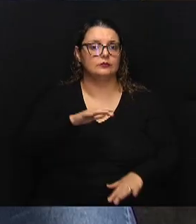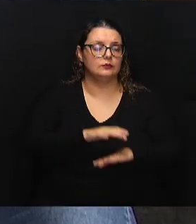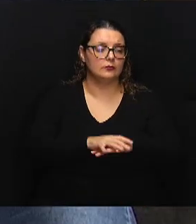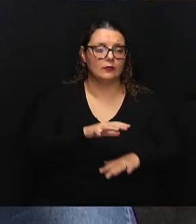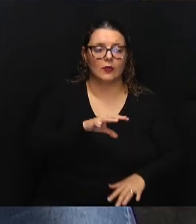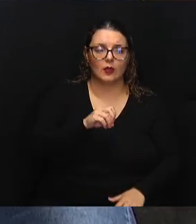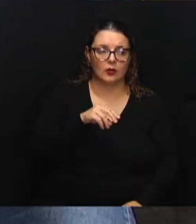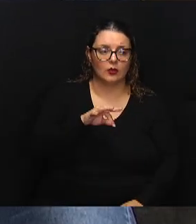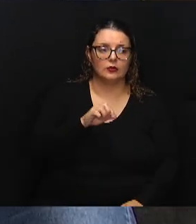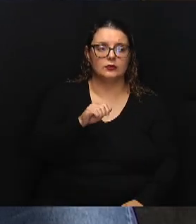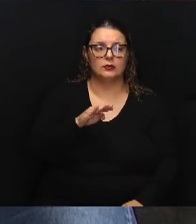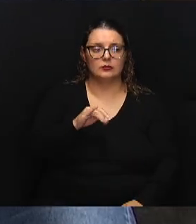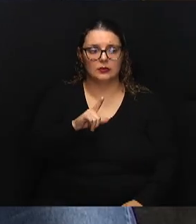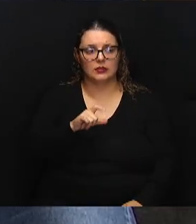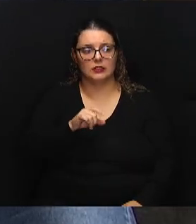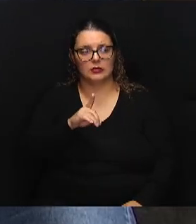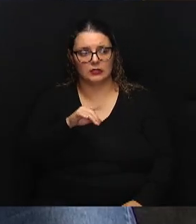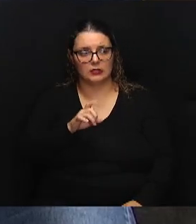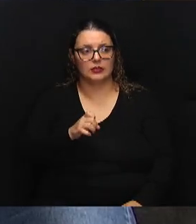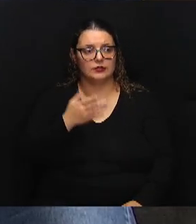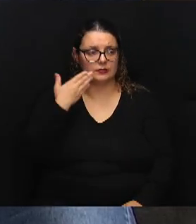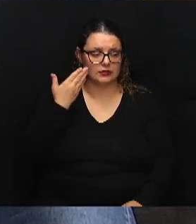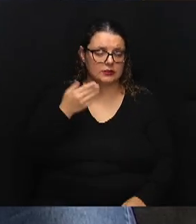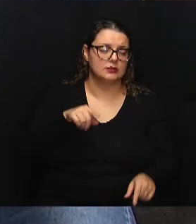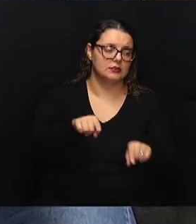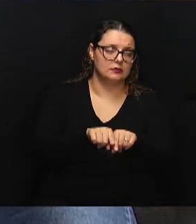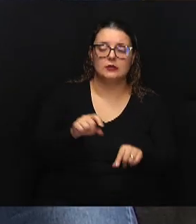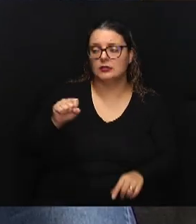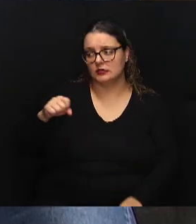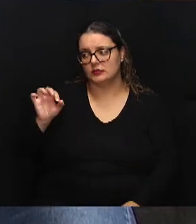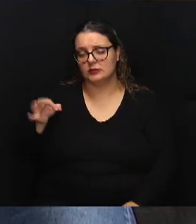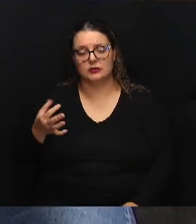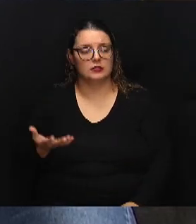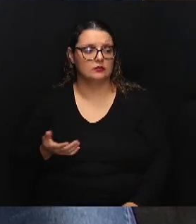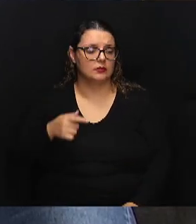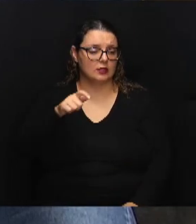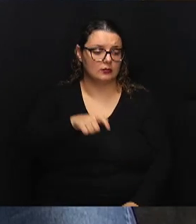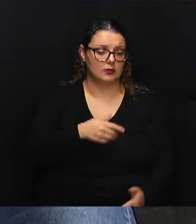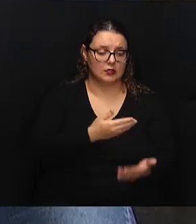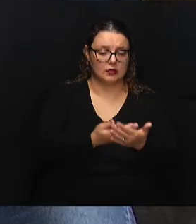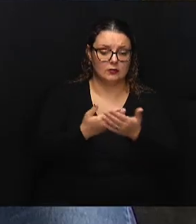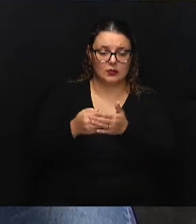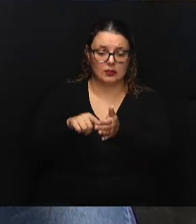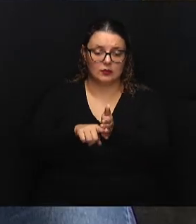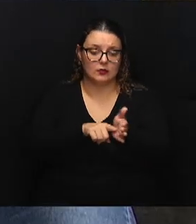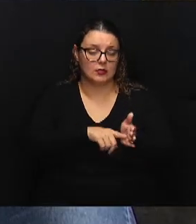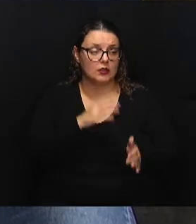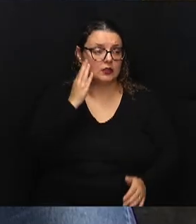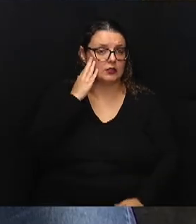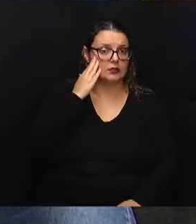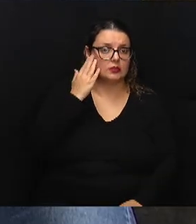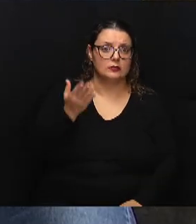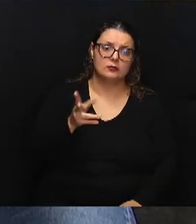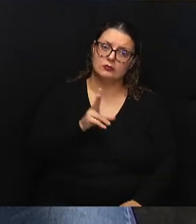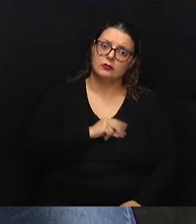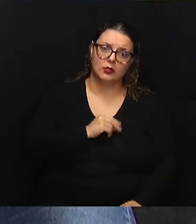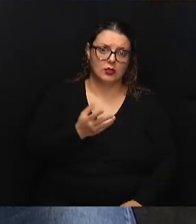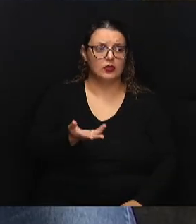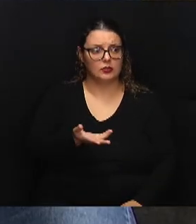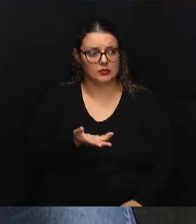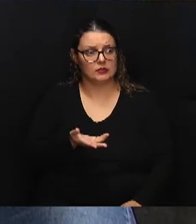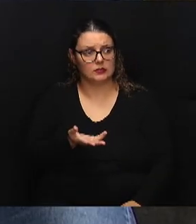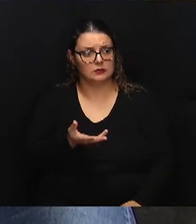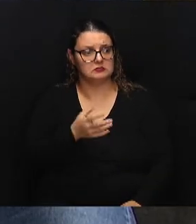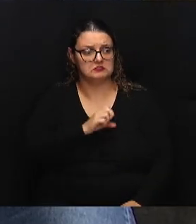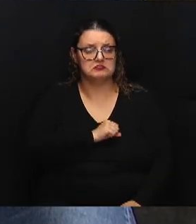contabilidade, tudo isso facilita também, né? Porque o cara começa a estudar, a entender, fala, puxa vida,